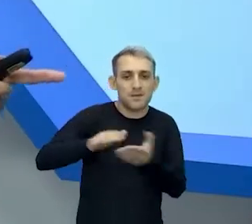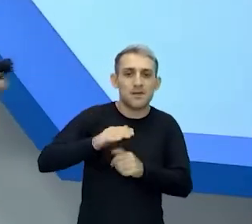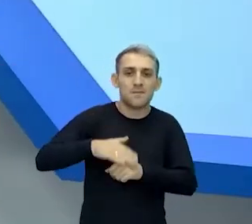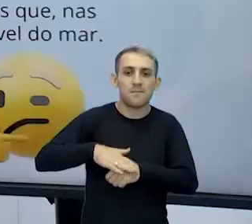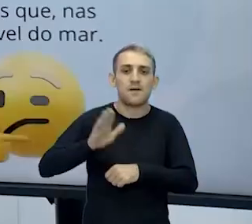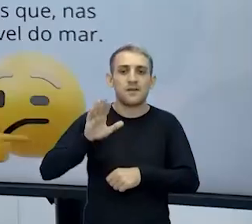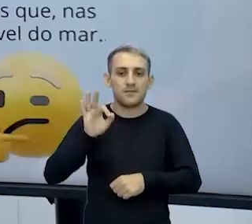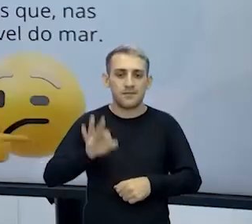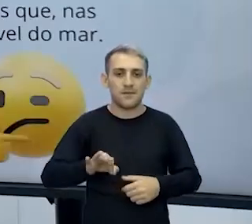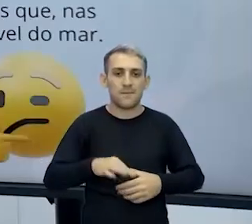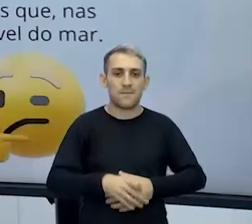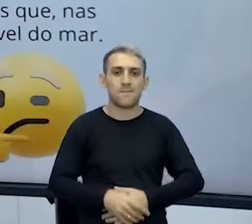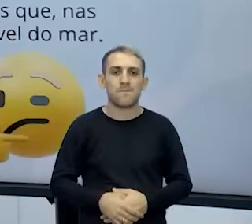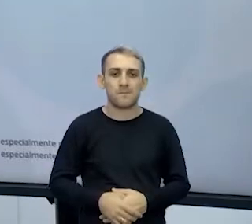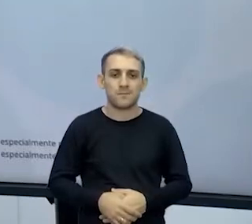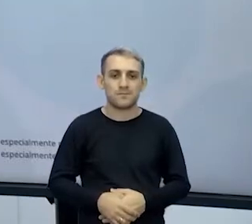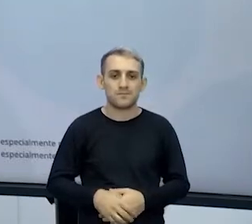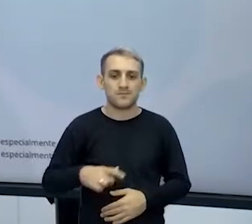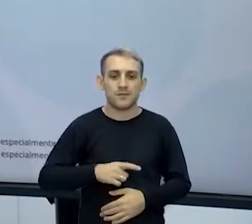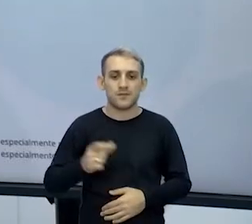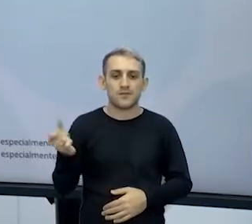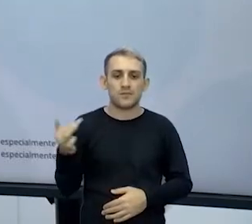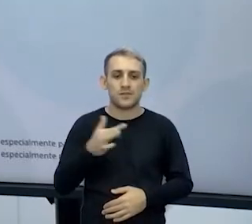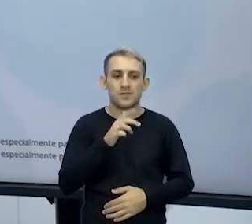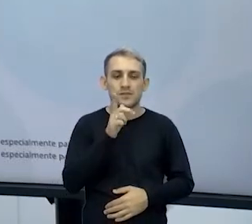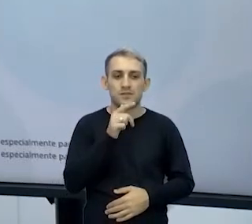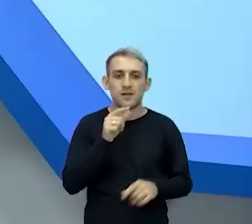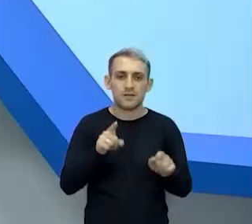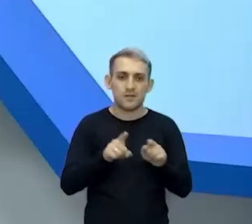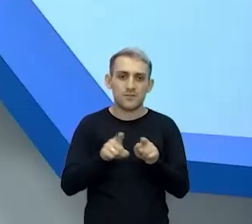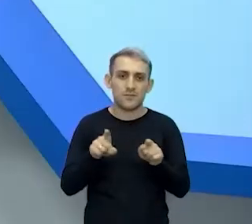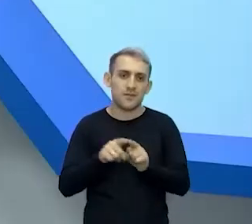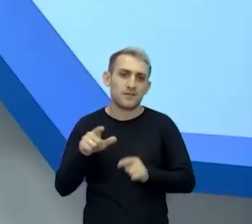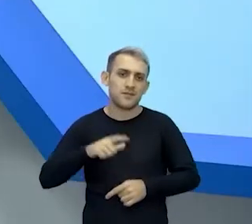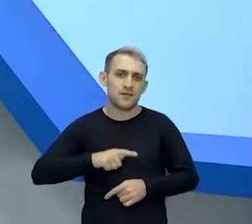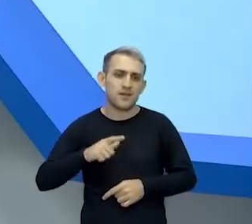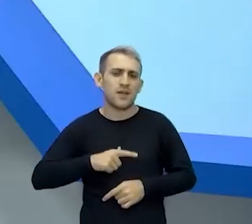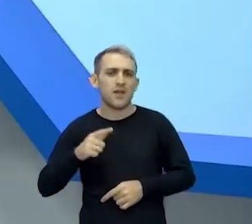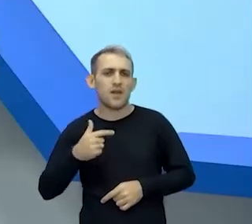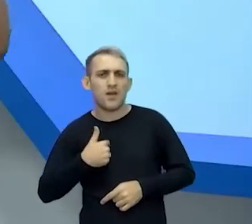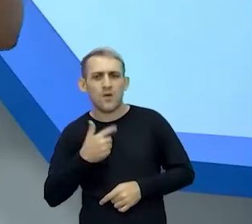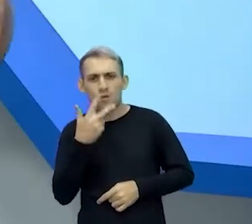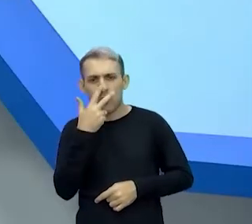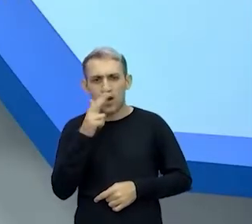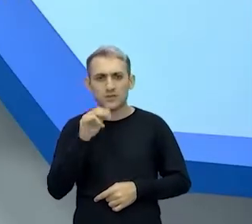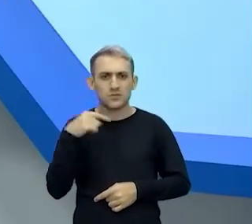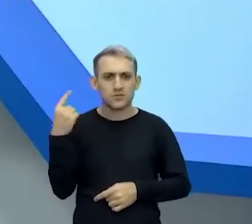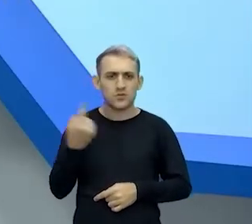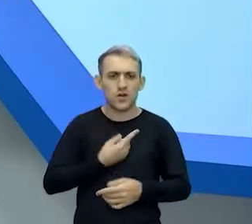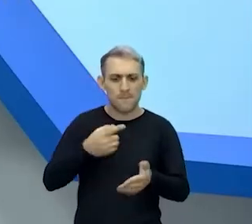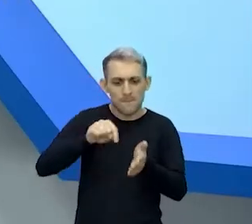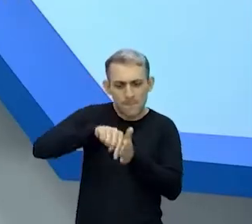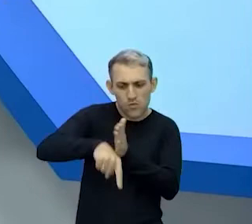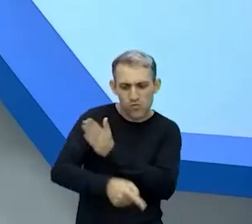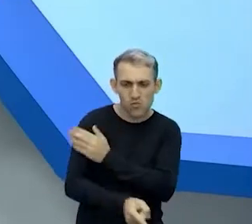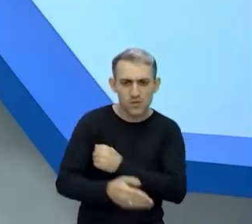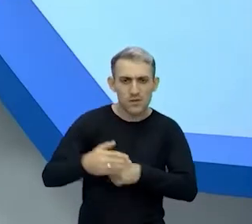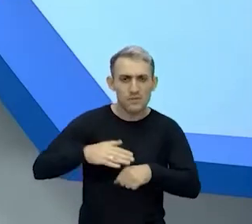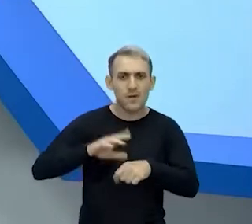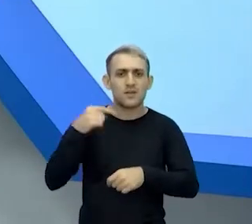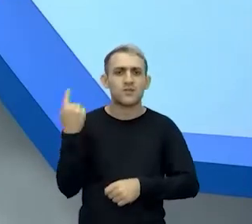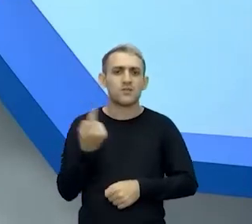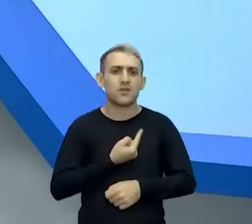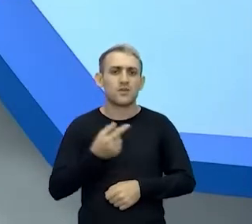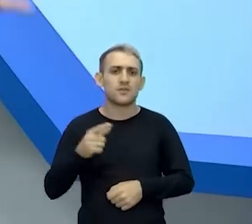tem a ver com a altura também, a quantidade de água que você está... Então eu acho que se a gente se aprofundar mais, a gente vai